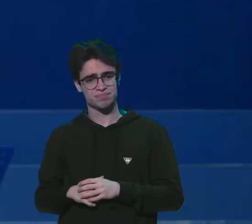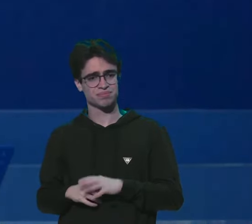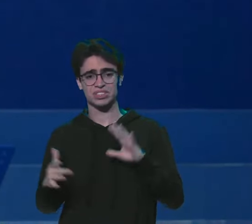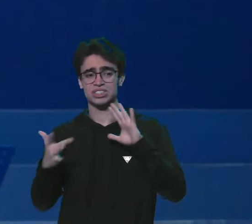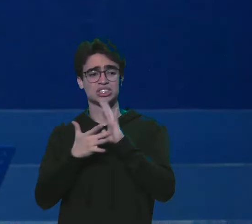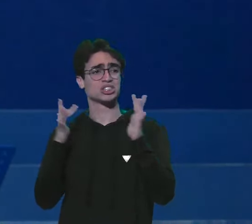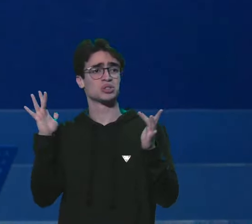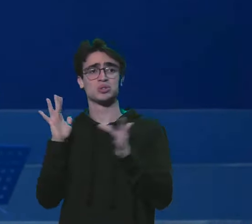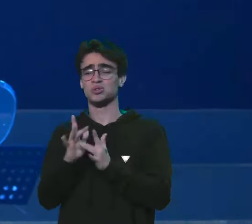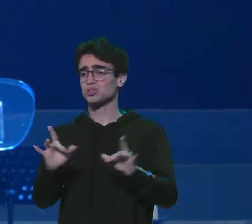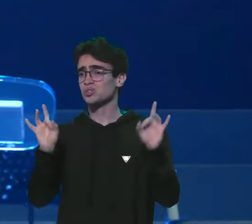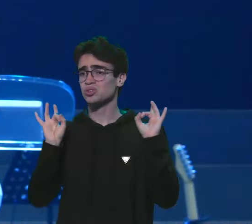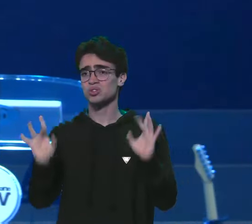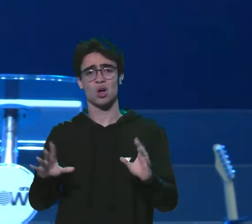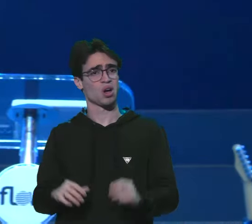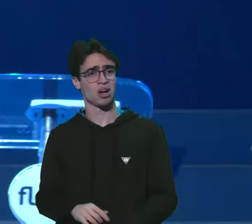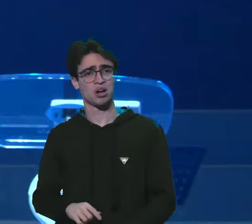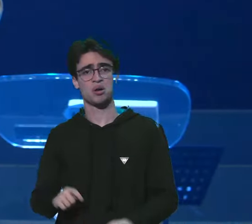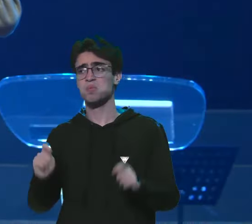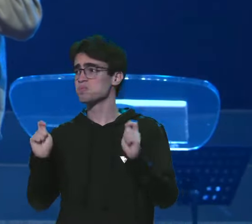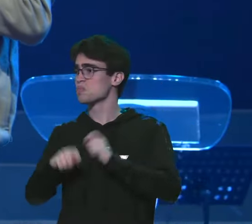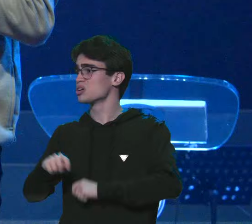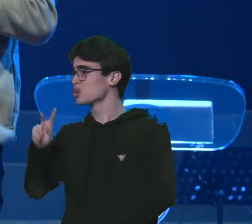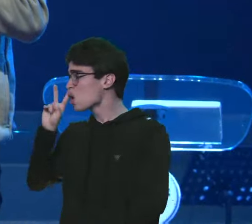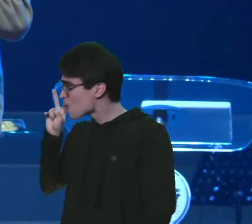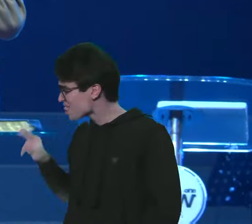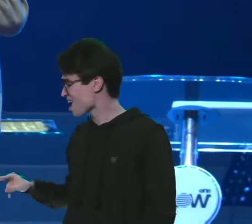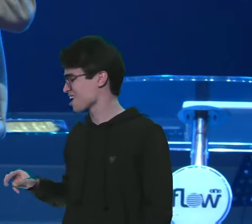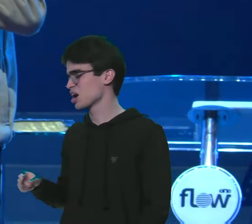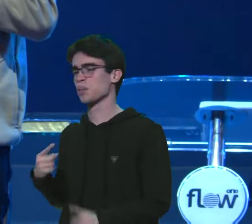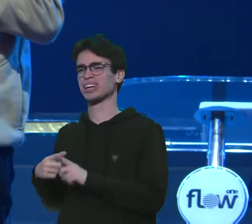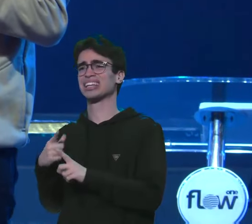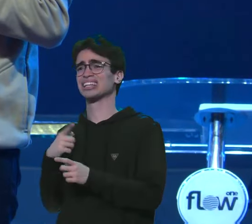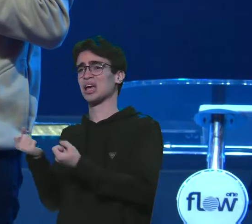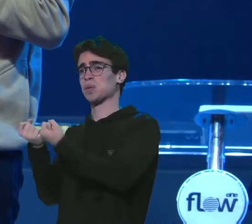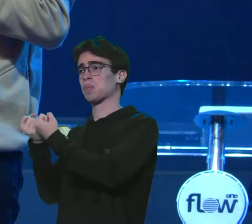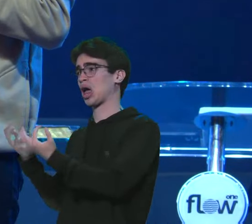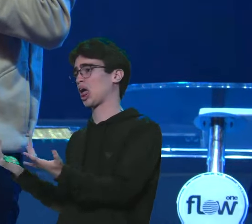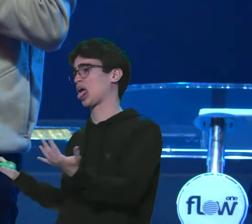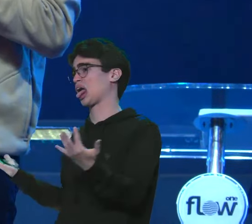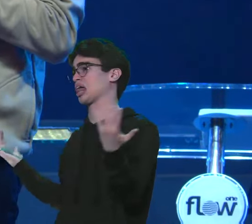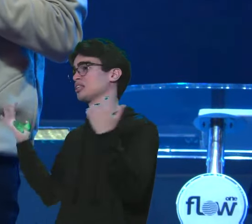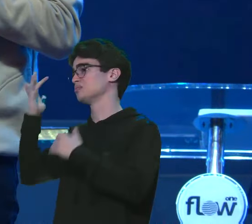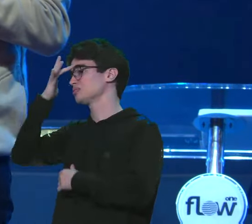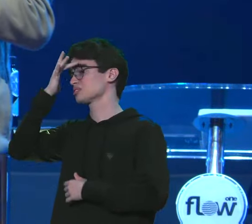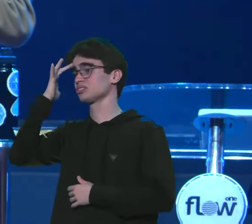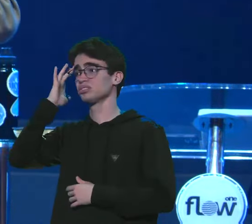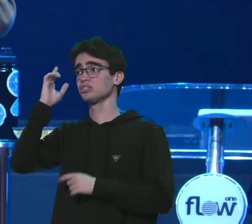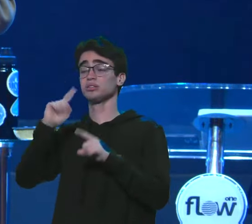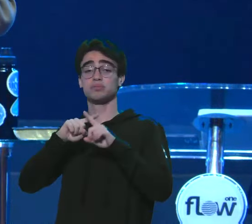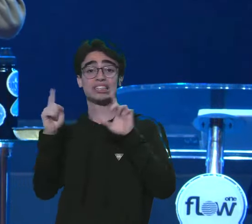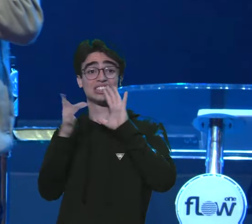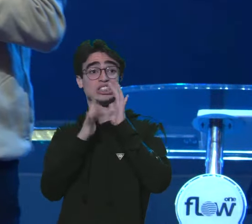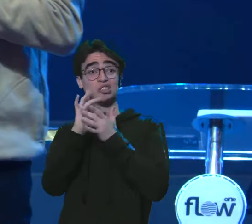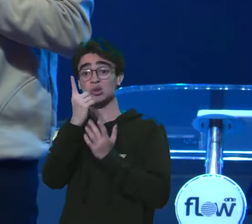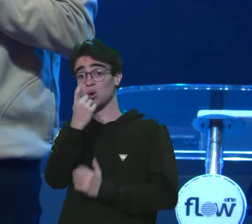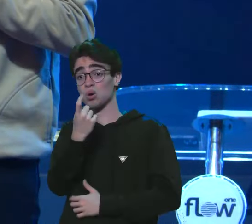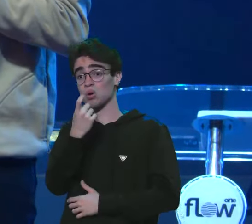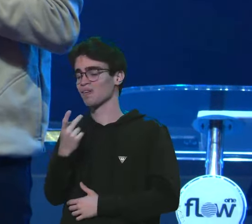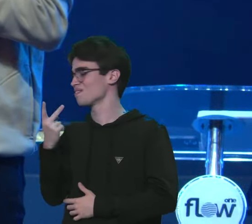Só Jesus pôde olhar para aquela menina. Tinha uma multidão lá. Mas só Jesus pôde falar: